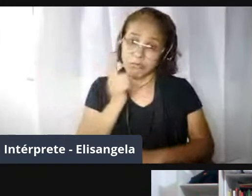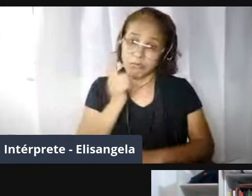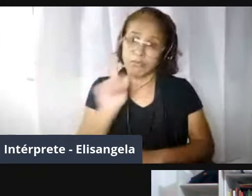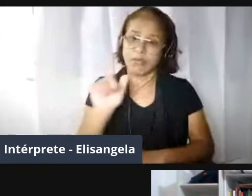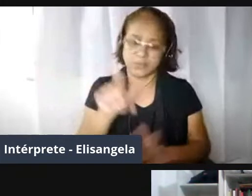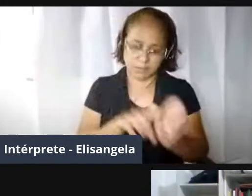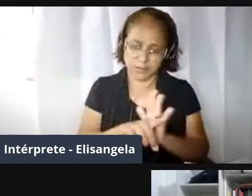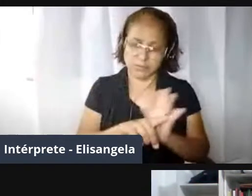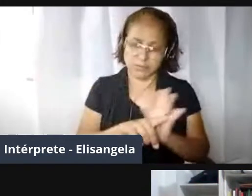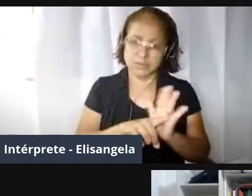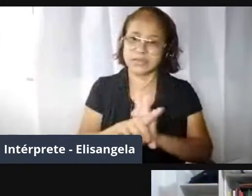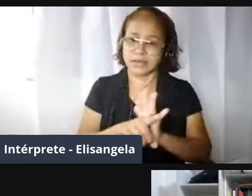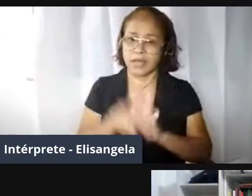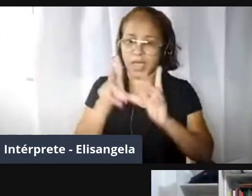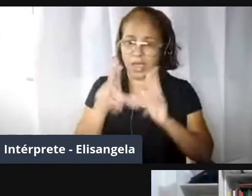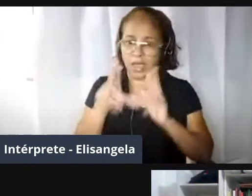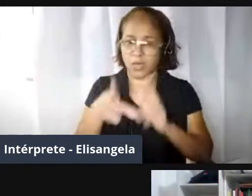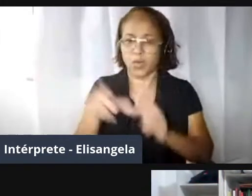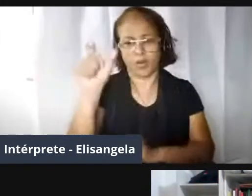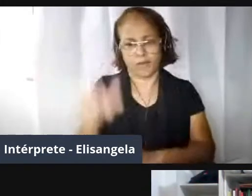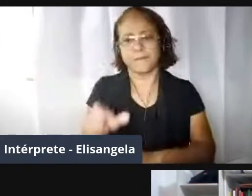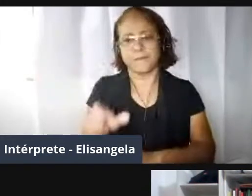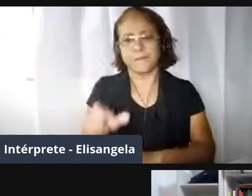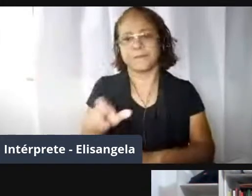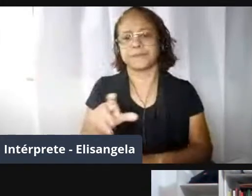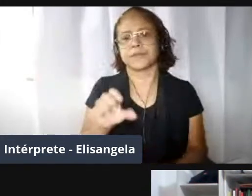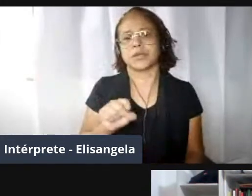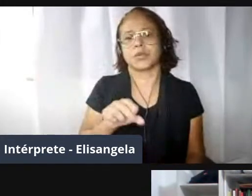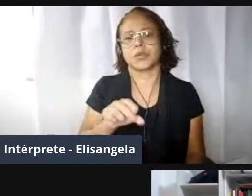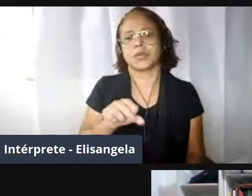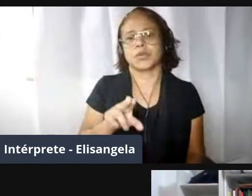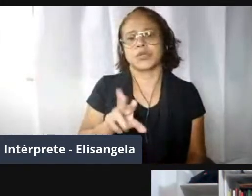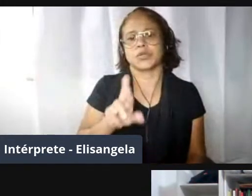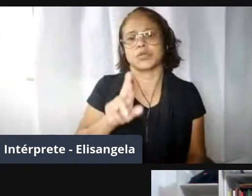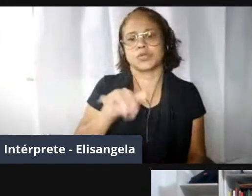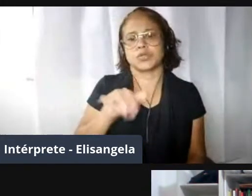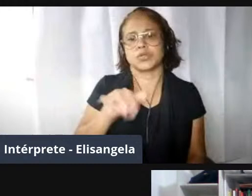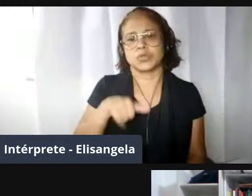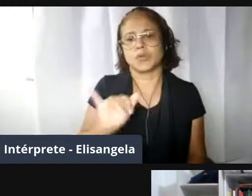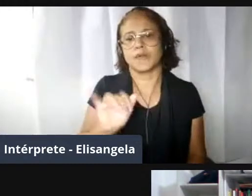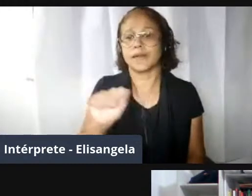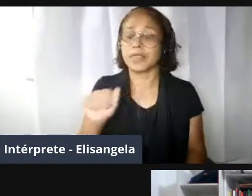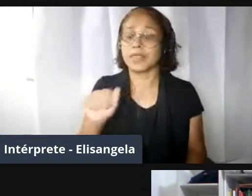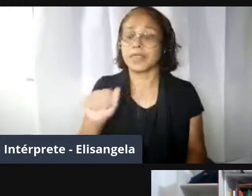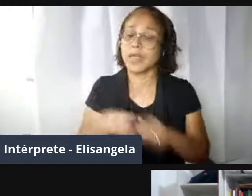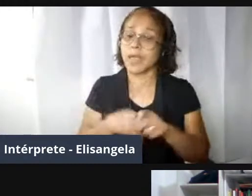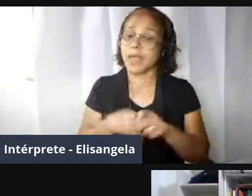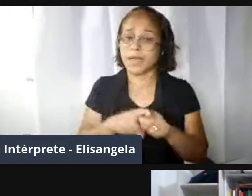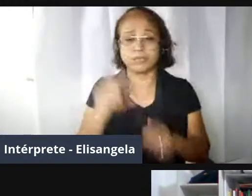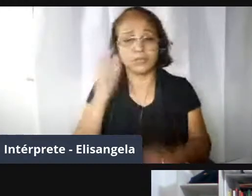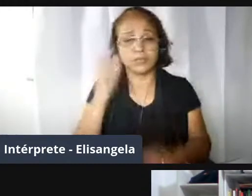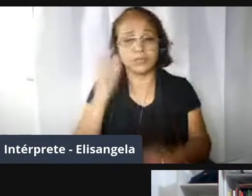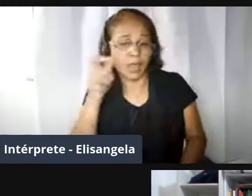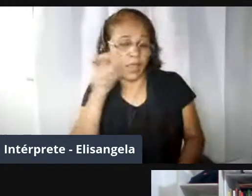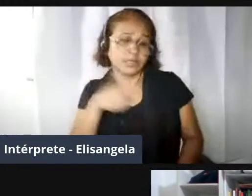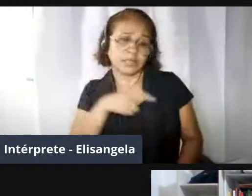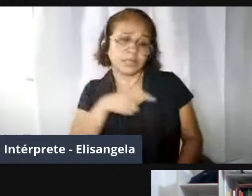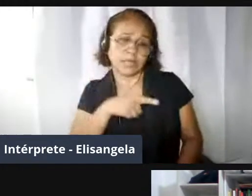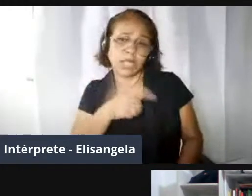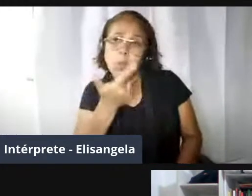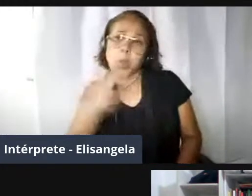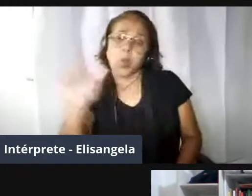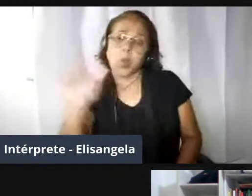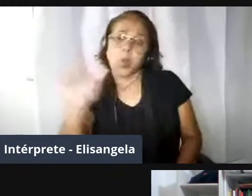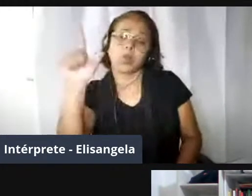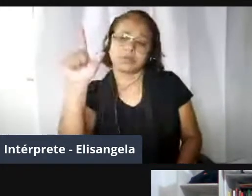bem colocou, né, para que outras e outros pesquisadores se interessem por tantas temáticas que ainda podem ser desbravadas. Acho que a Súria apresentou algumas